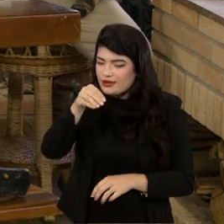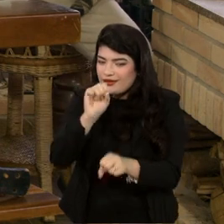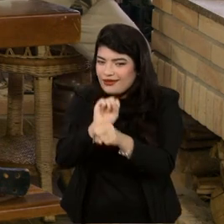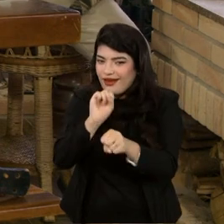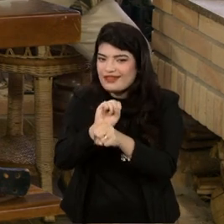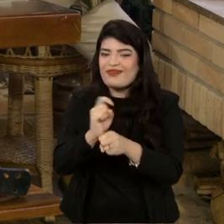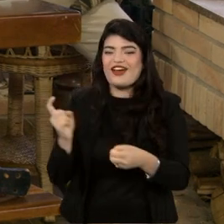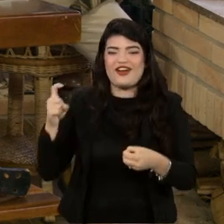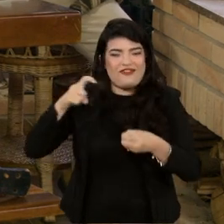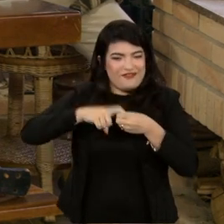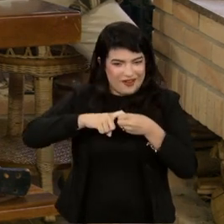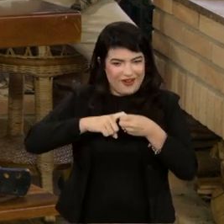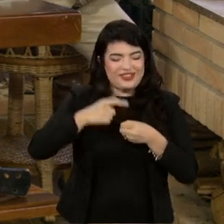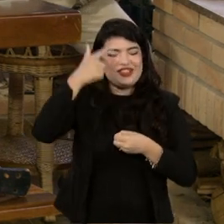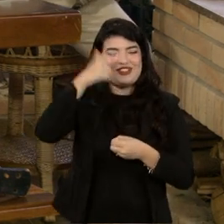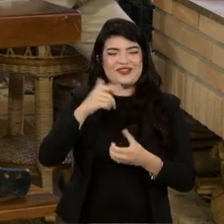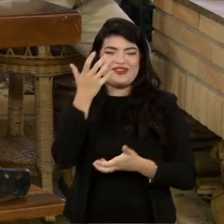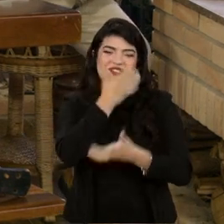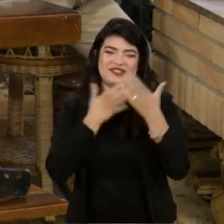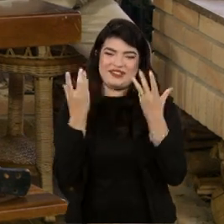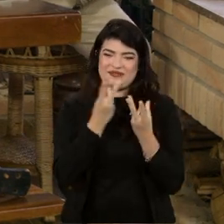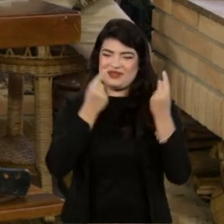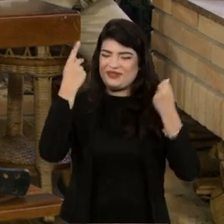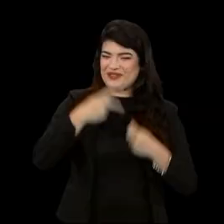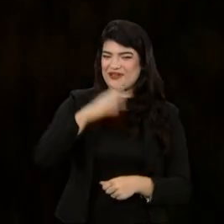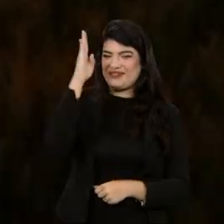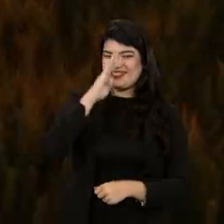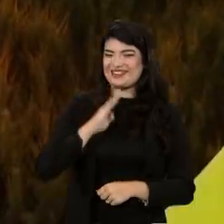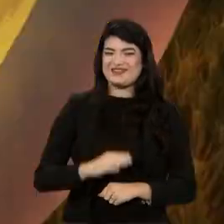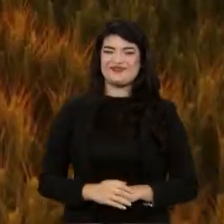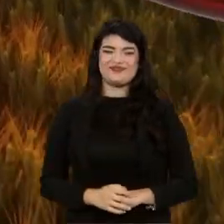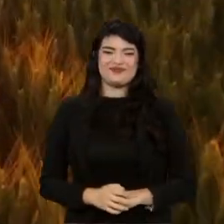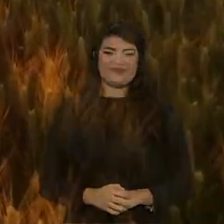apenas, e voltamos com o nosso programa Canto e Sabor do Brasil.